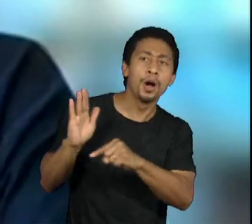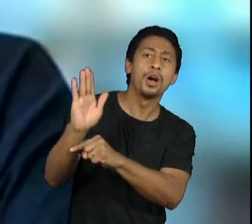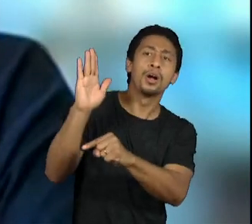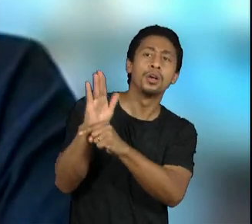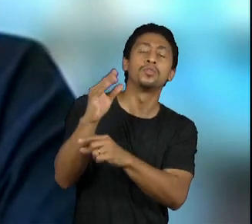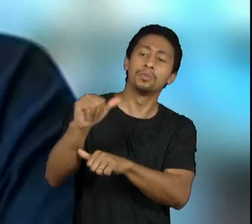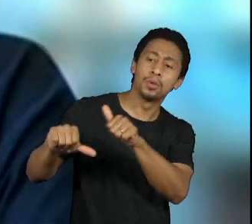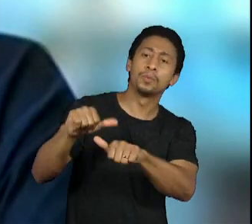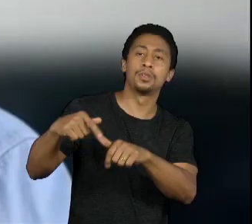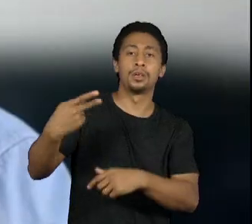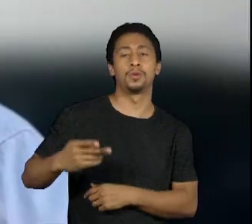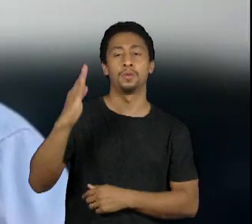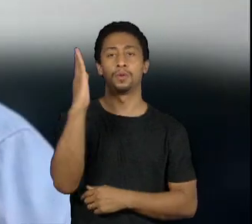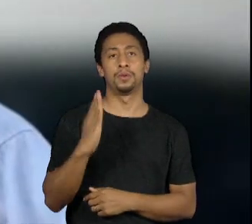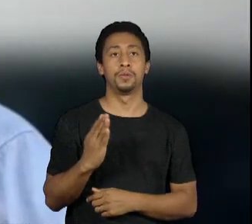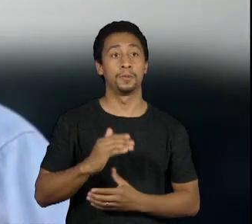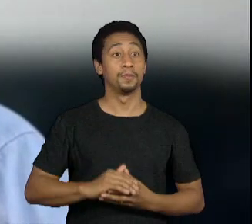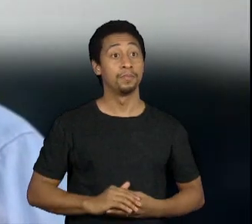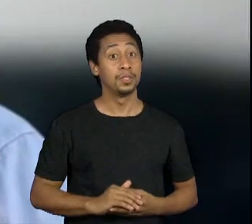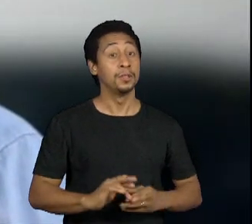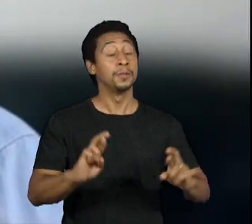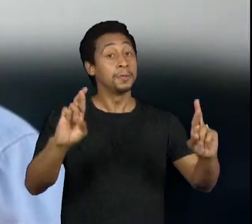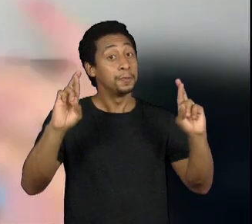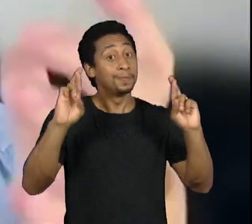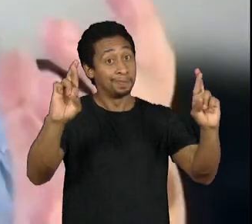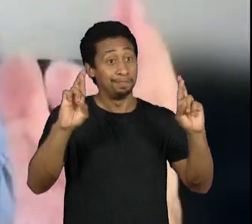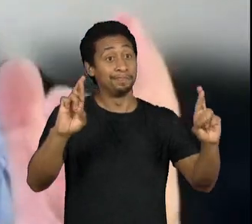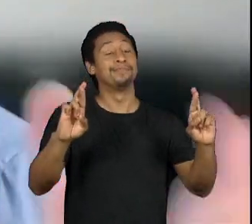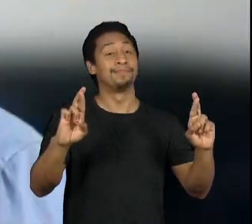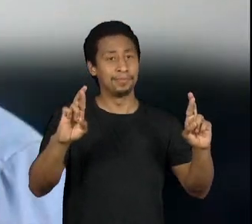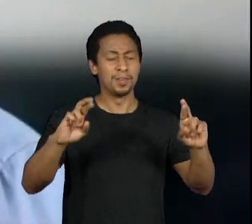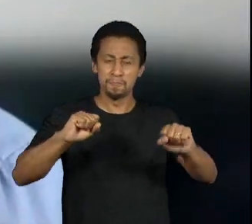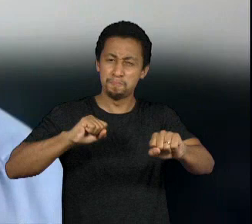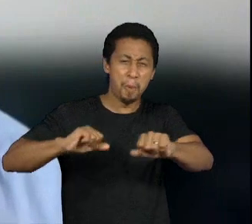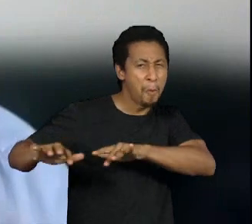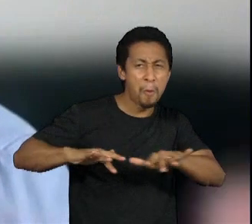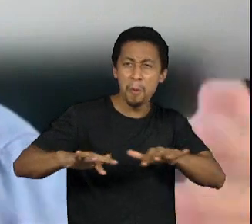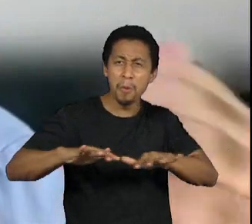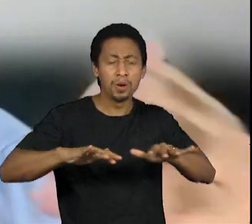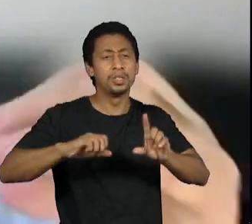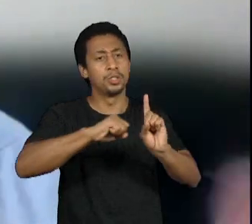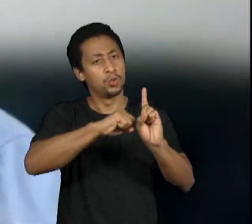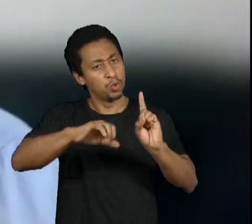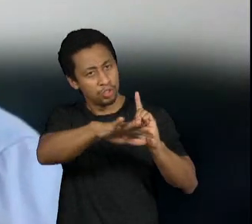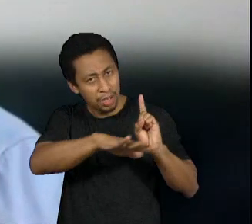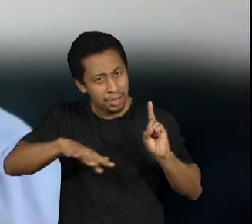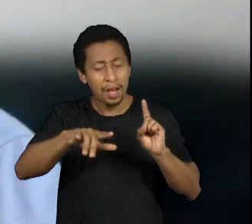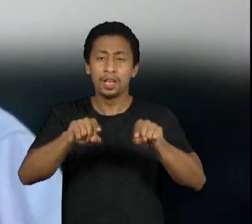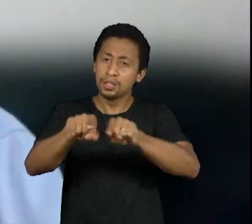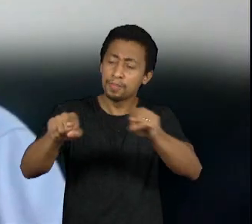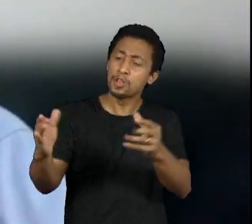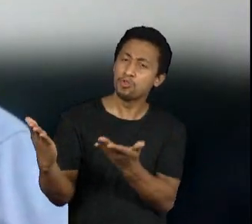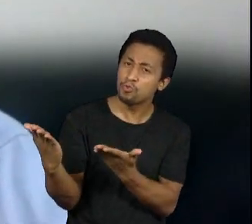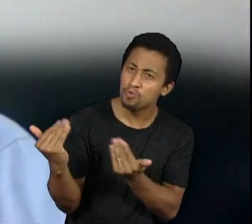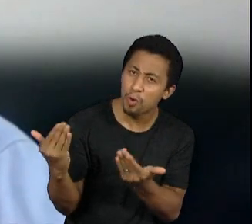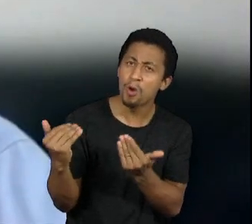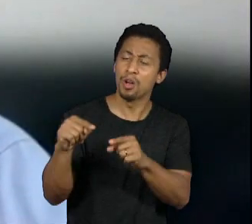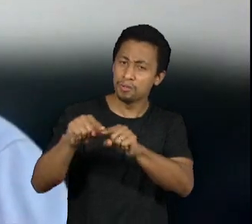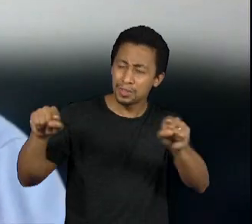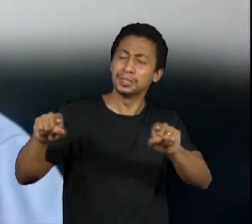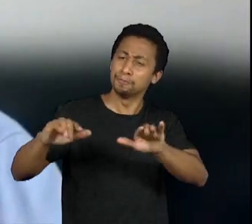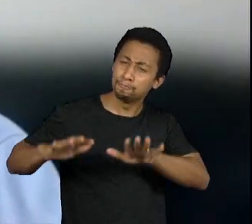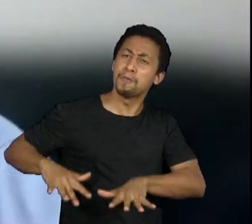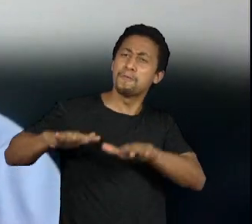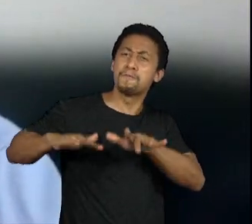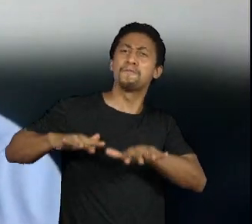fazer a mudança nesse país. O que esperamos é de que a mobilização social, os jovens que estão se